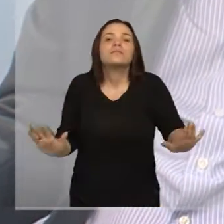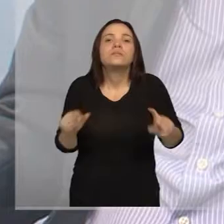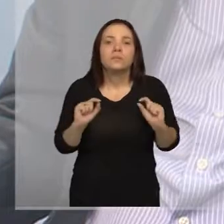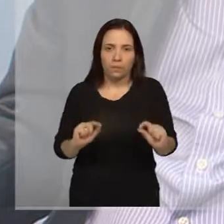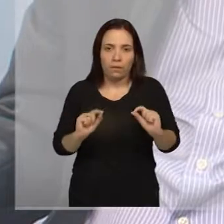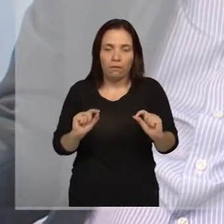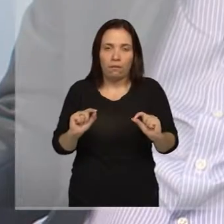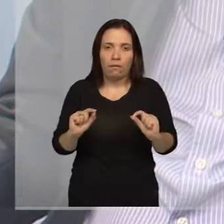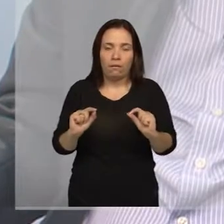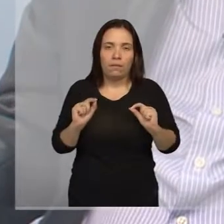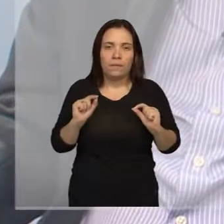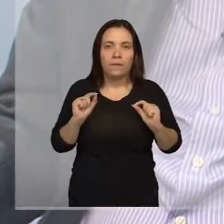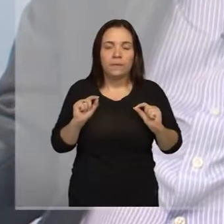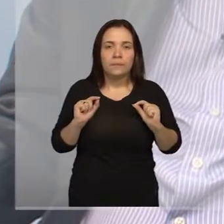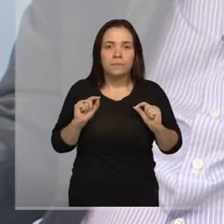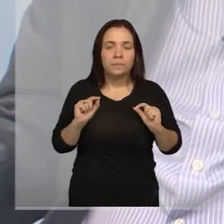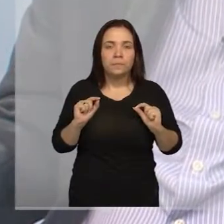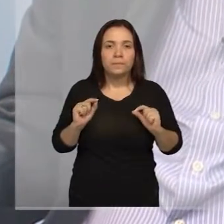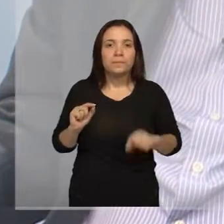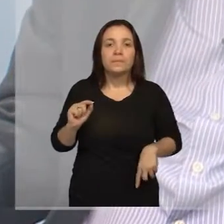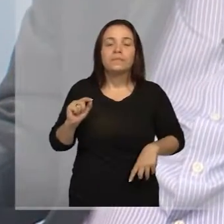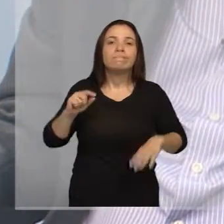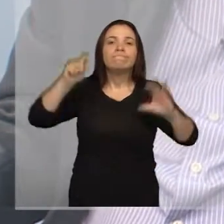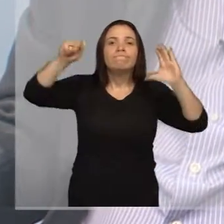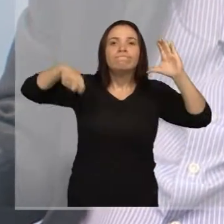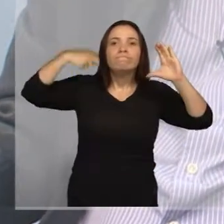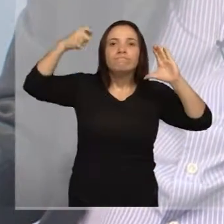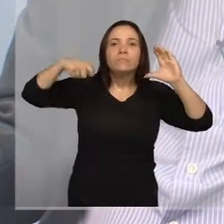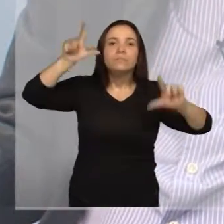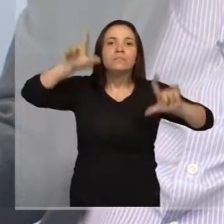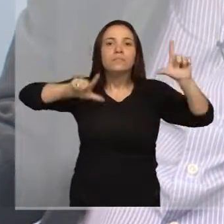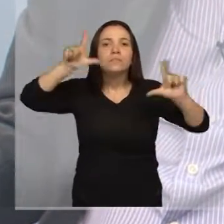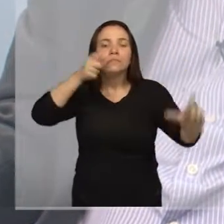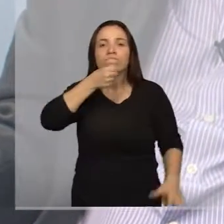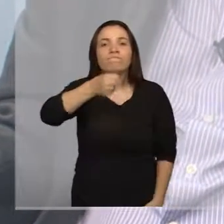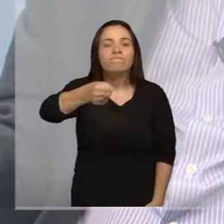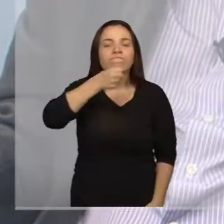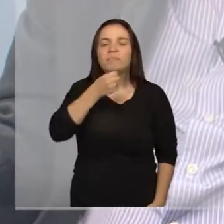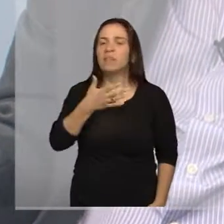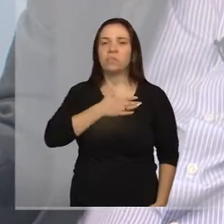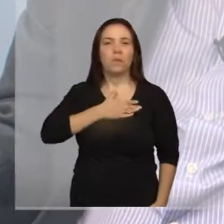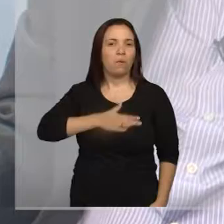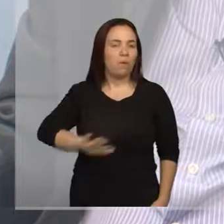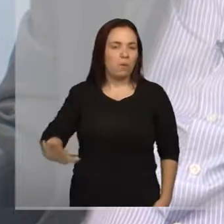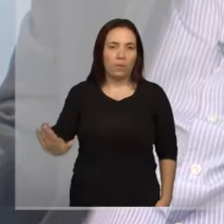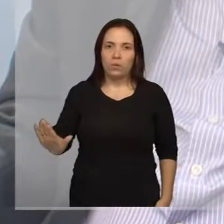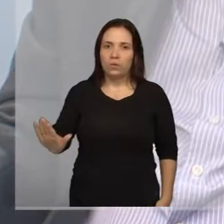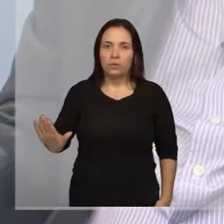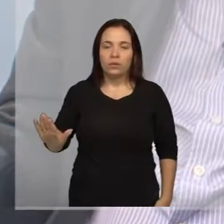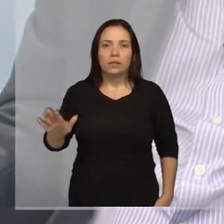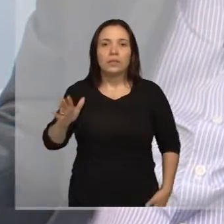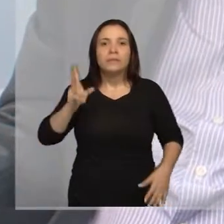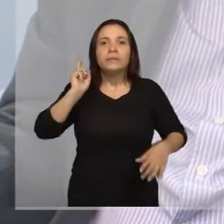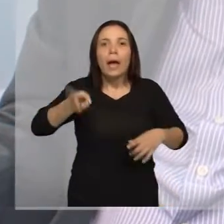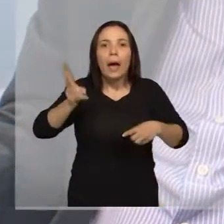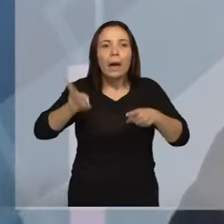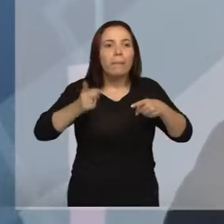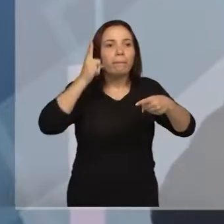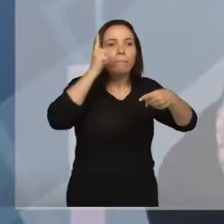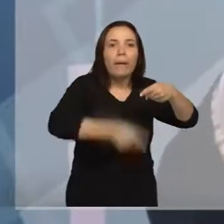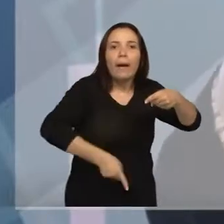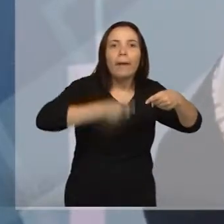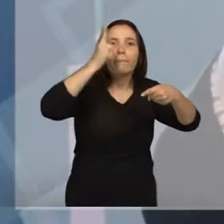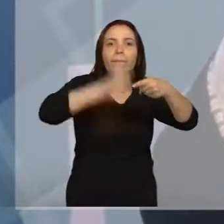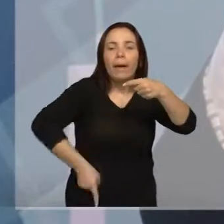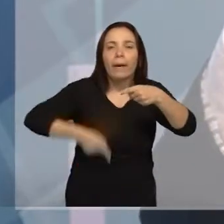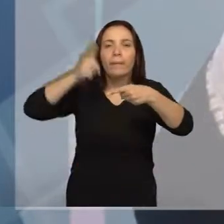lidar, certo, com a imprensa, de uma maneira geral. Certo? Com a liberdade do falar.